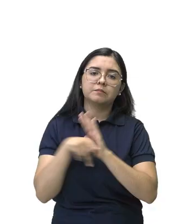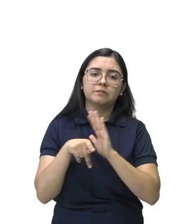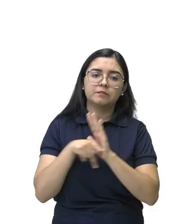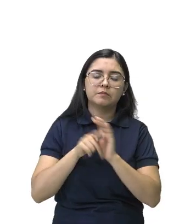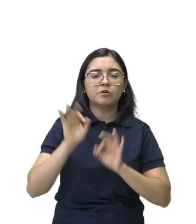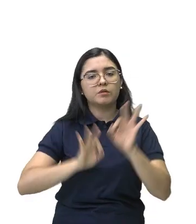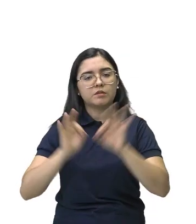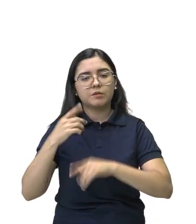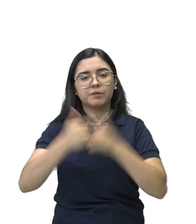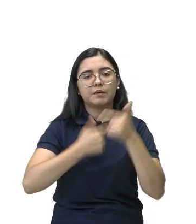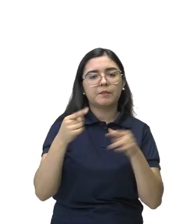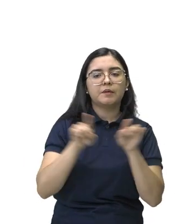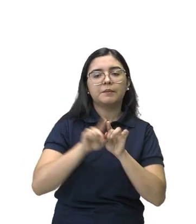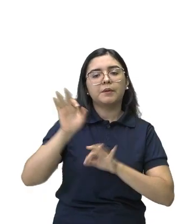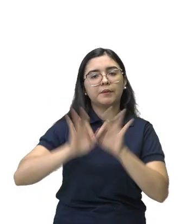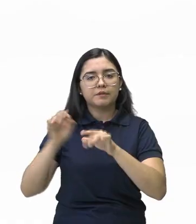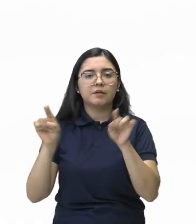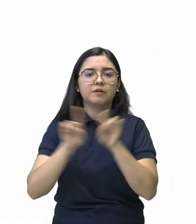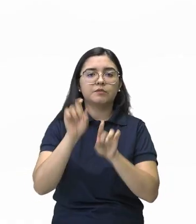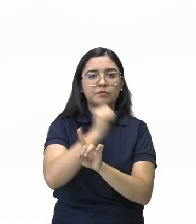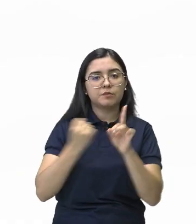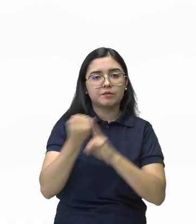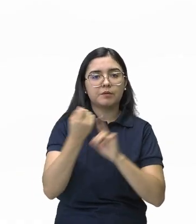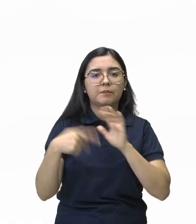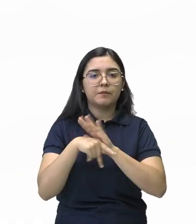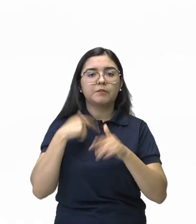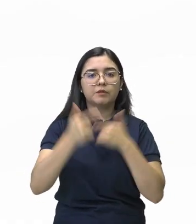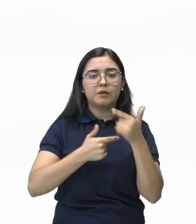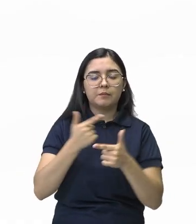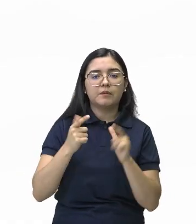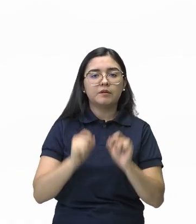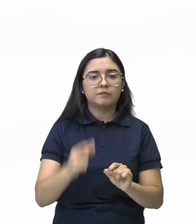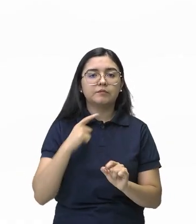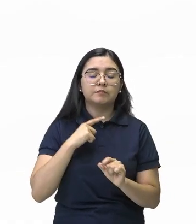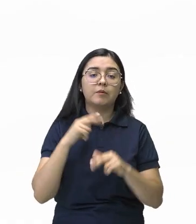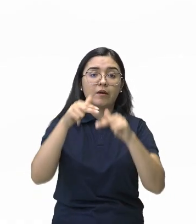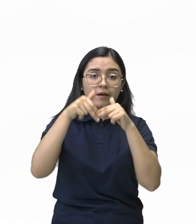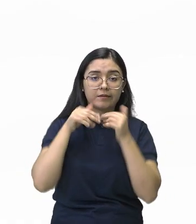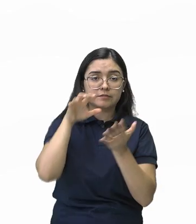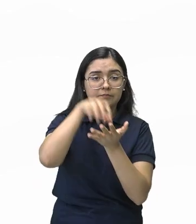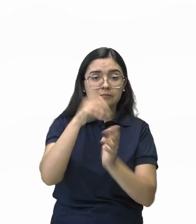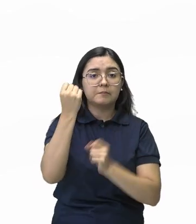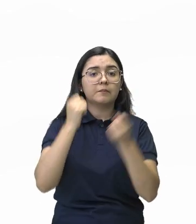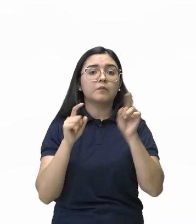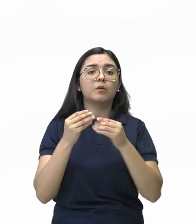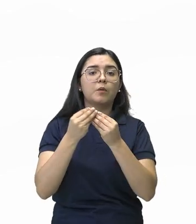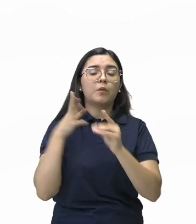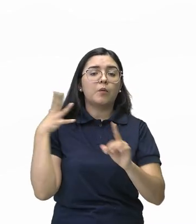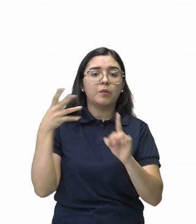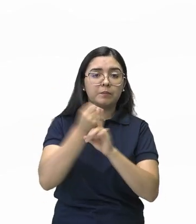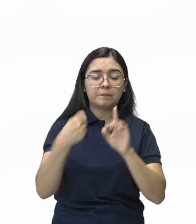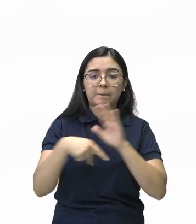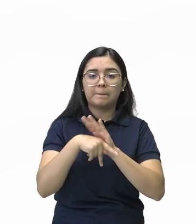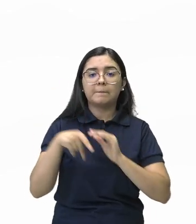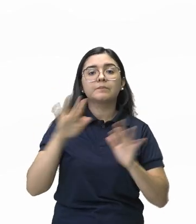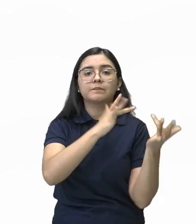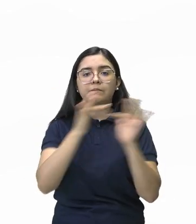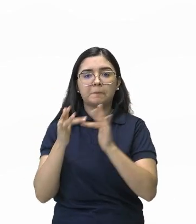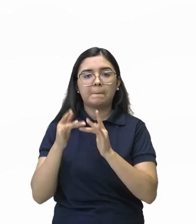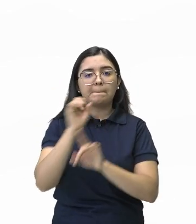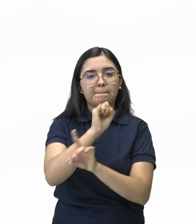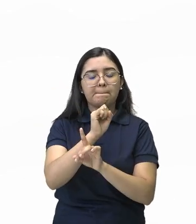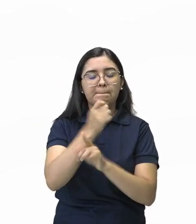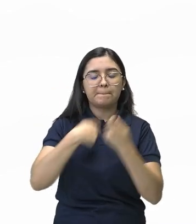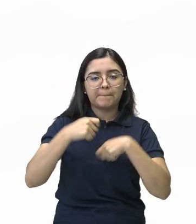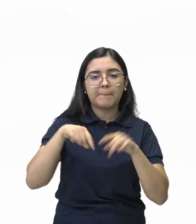do trabalho, na organização social do trabalho trazido pela Zona Franca, com impacto no contexto econômico, traz